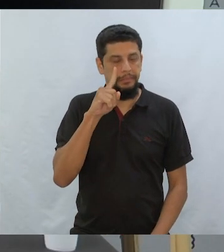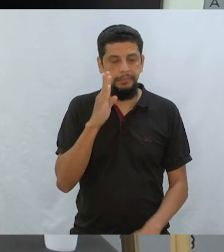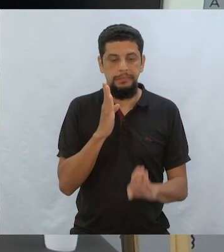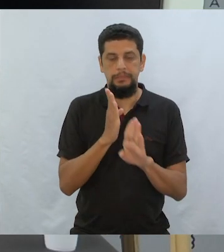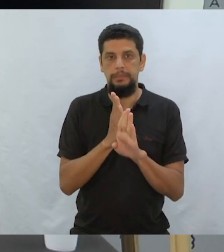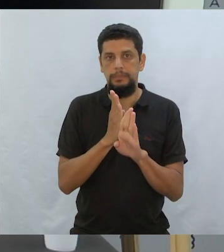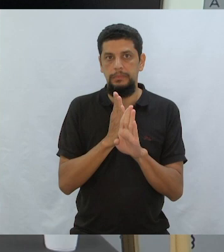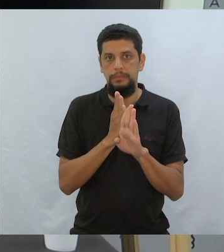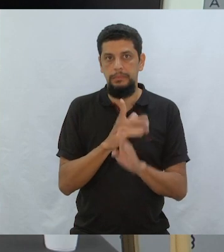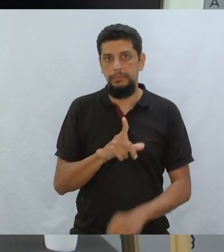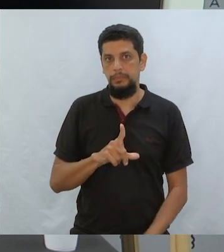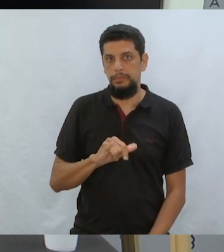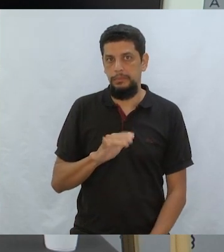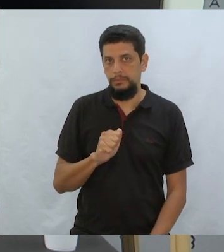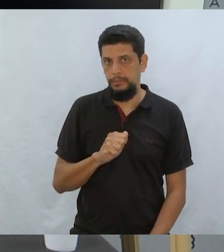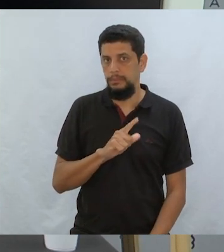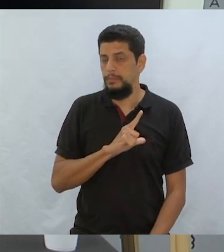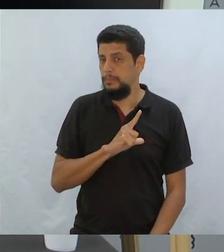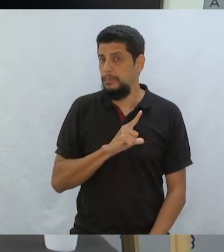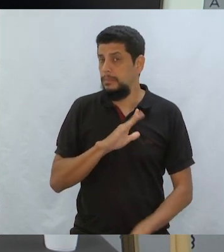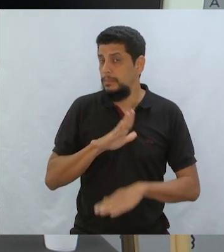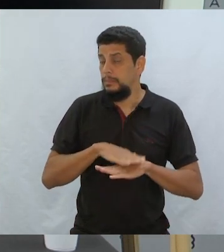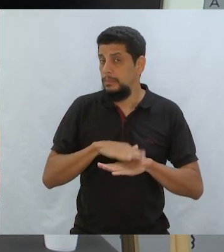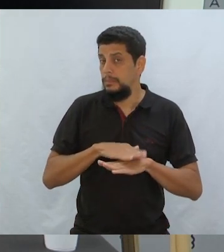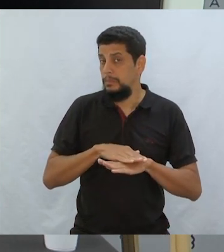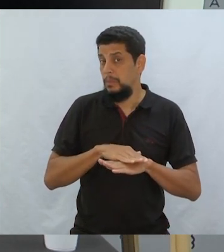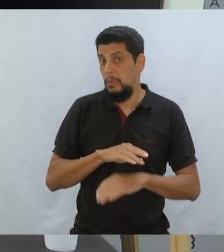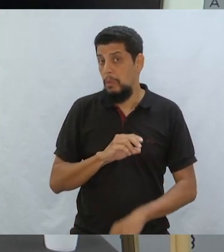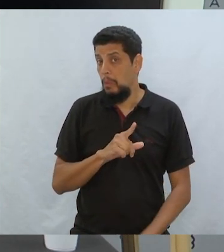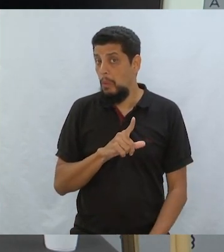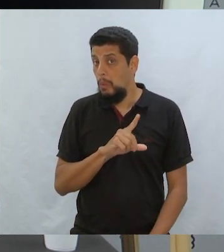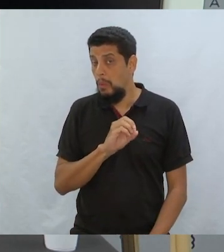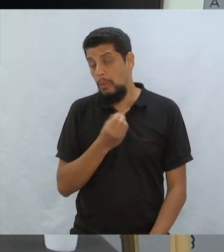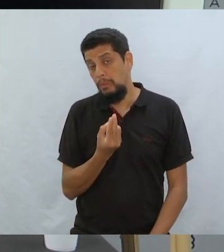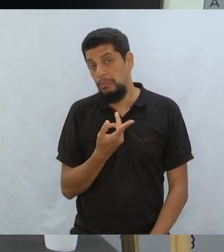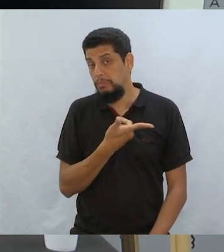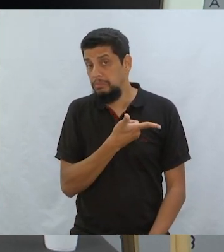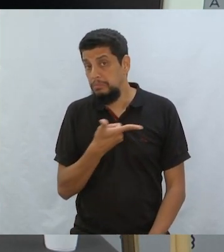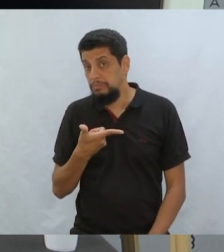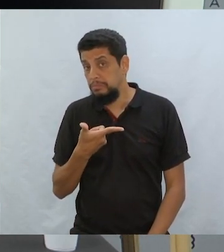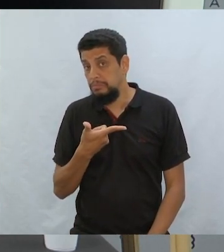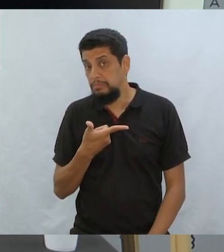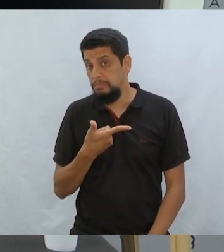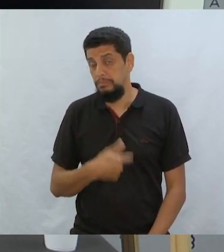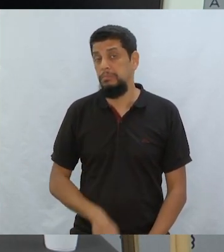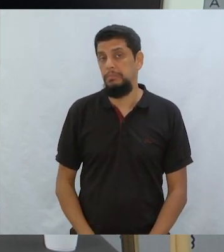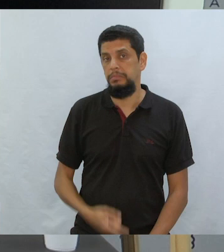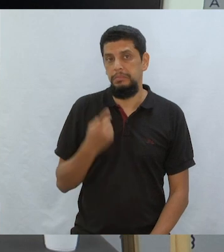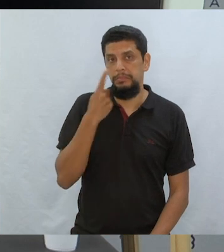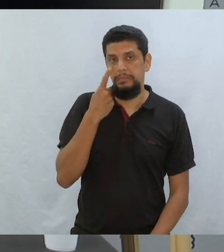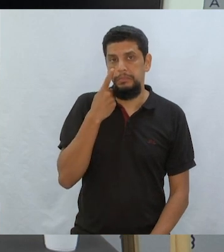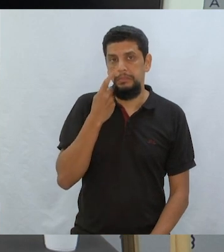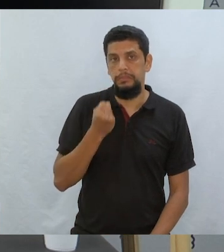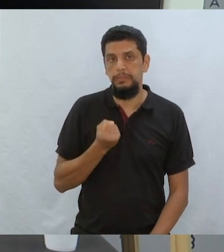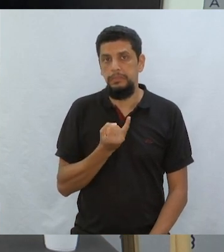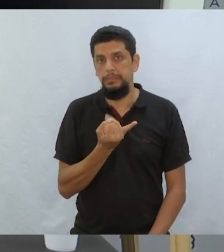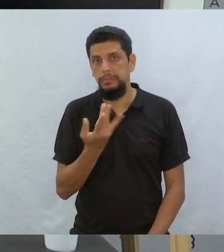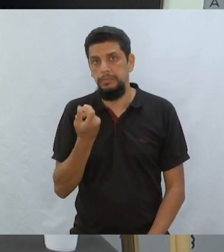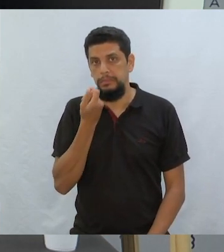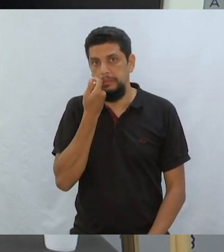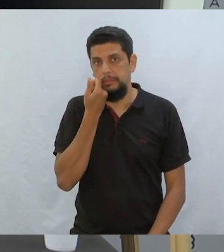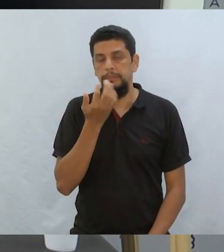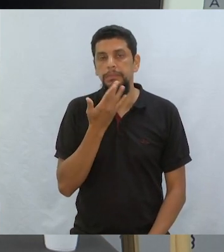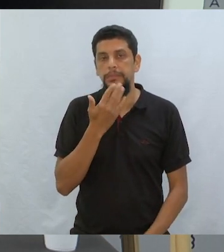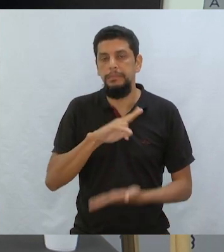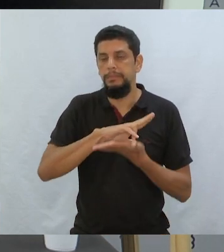Conseguiu descobrir? A Lia tem mais ou não tem mais lápis de cor do que a Ana? Então vamos ver quantos lápis de